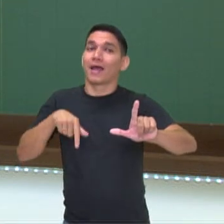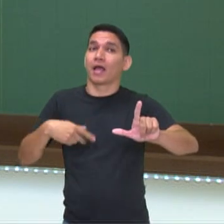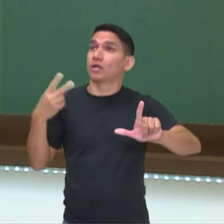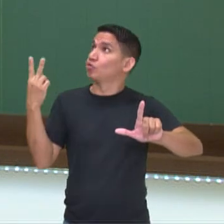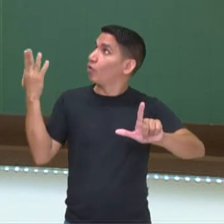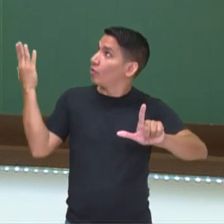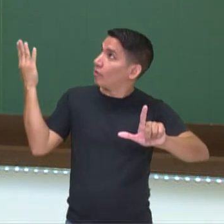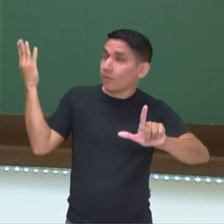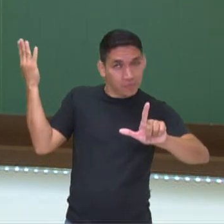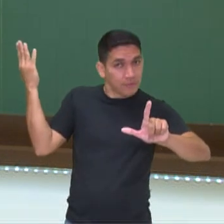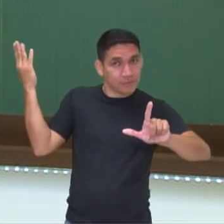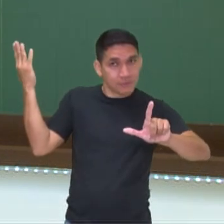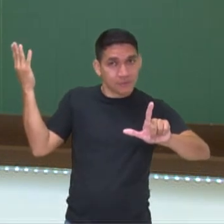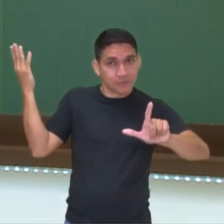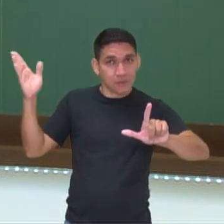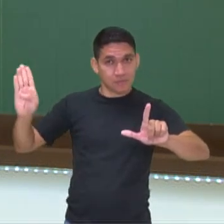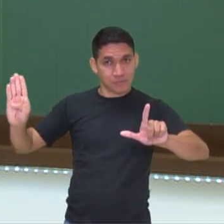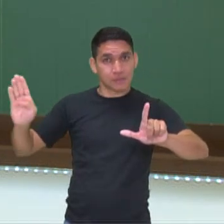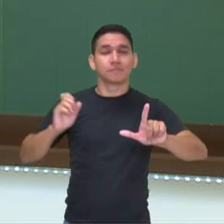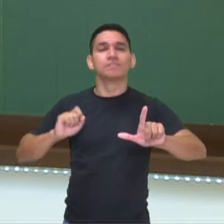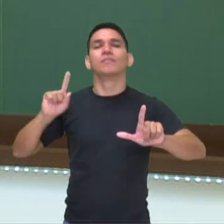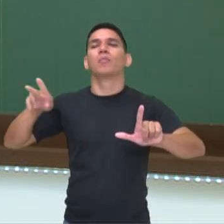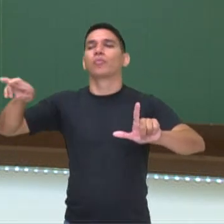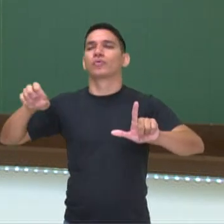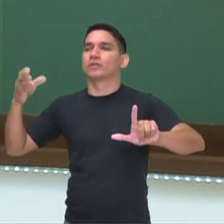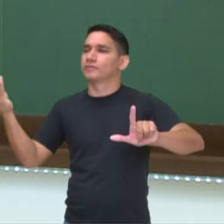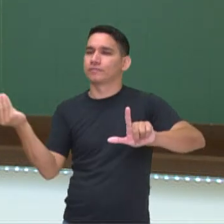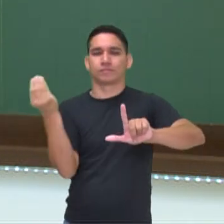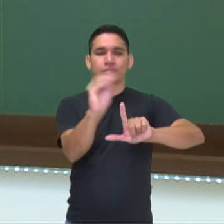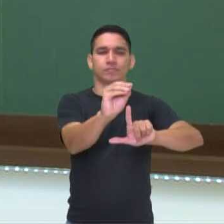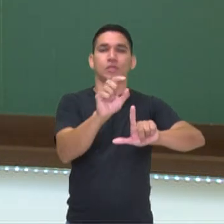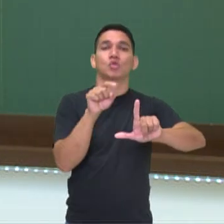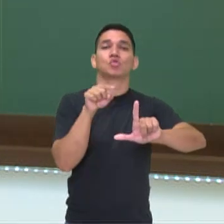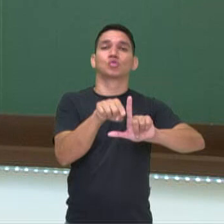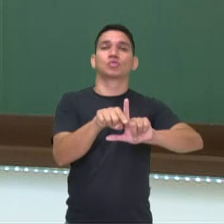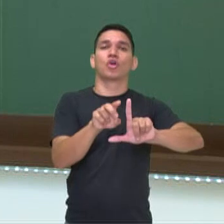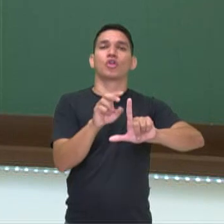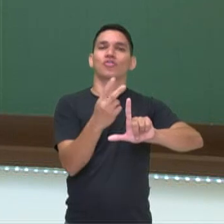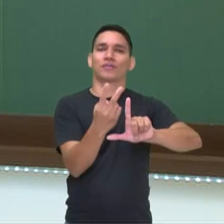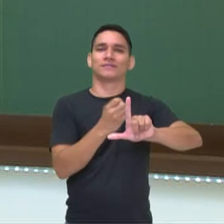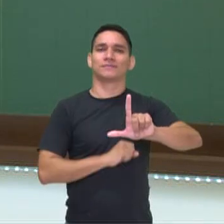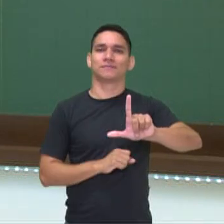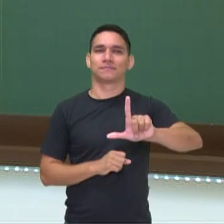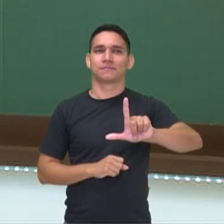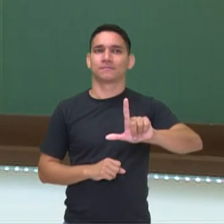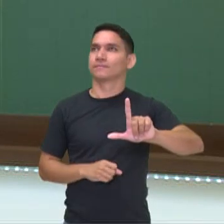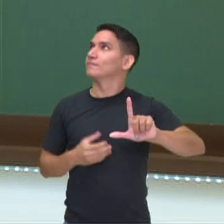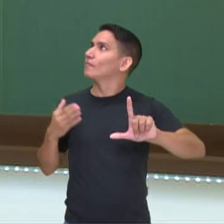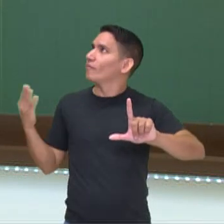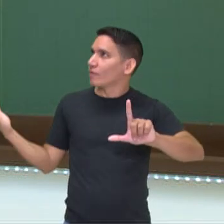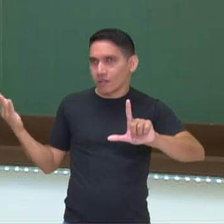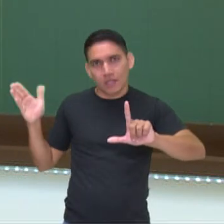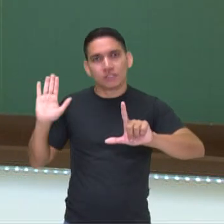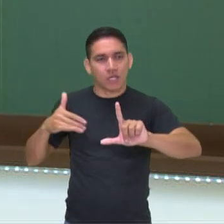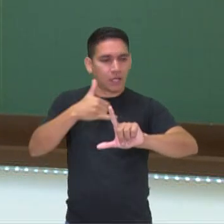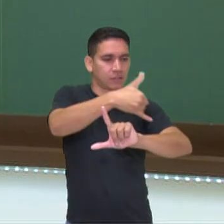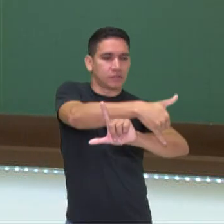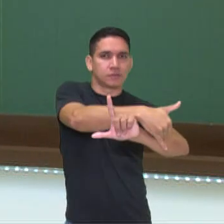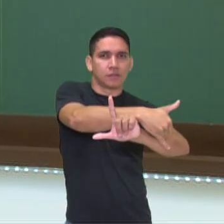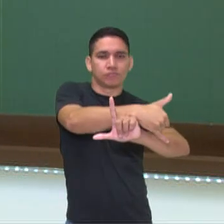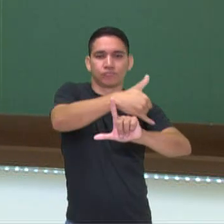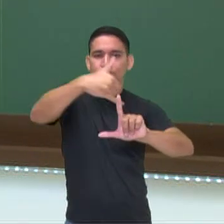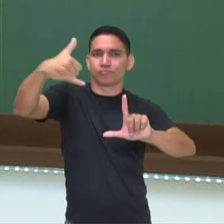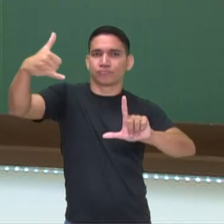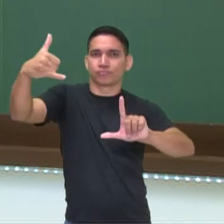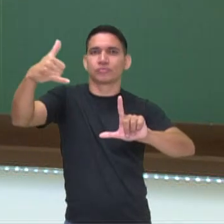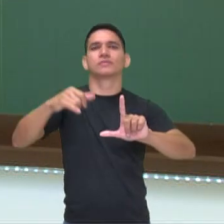né, galera? É o 2, muito bem. Então, vem aqui e marca o 2, tá bom? Marquei ali no 2 e marquei